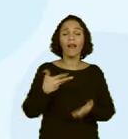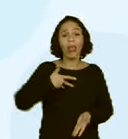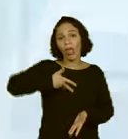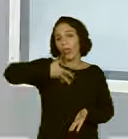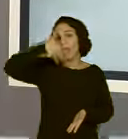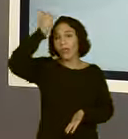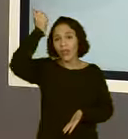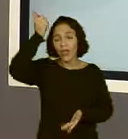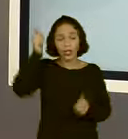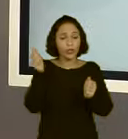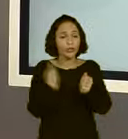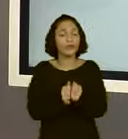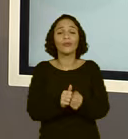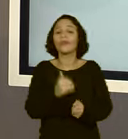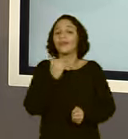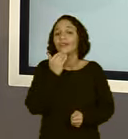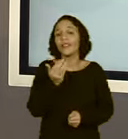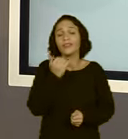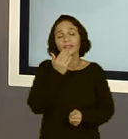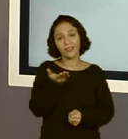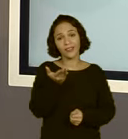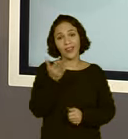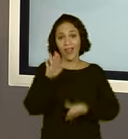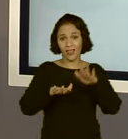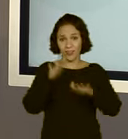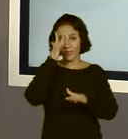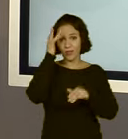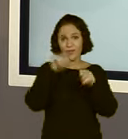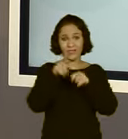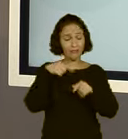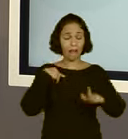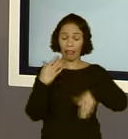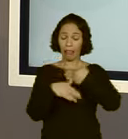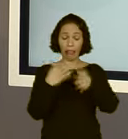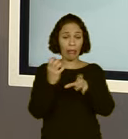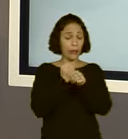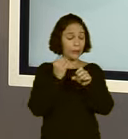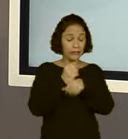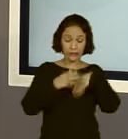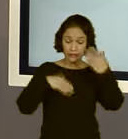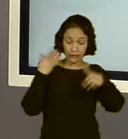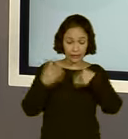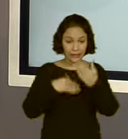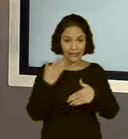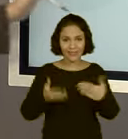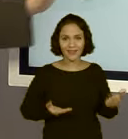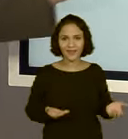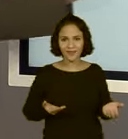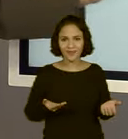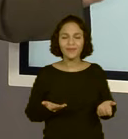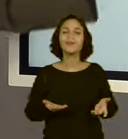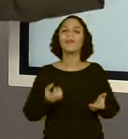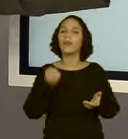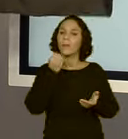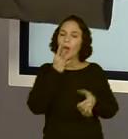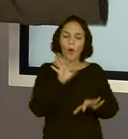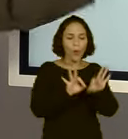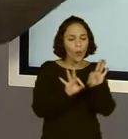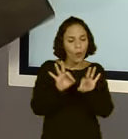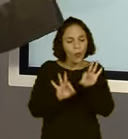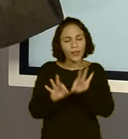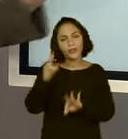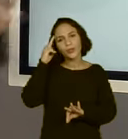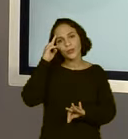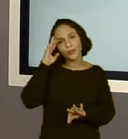querer fazer tudo junto. Muita gente acaba fazendo isso e se enrola nas contas, tá? Então, organiza os seus